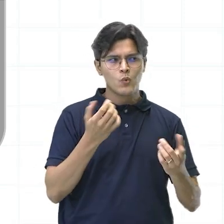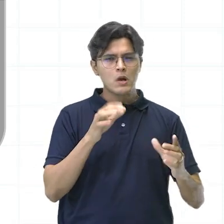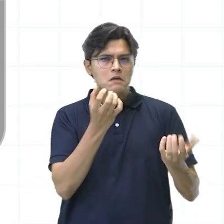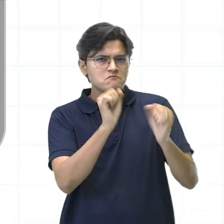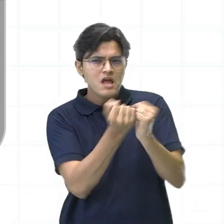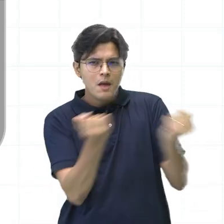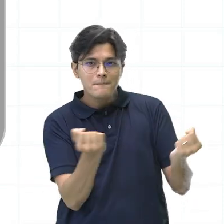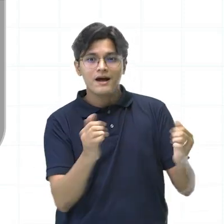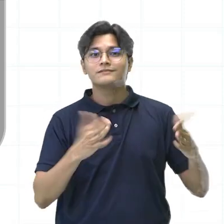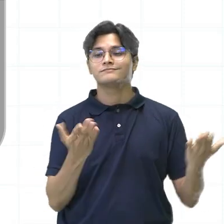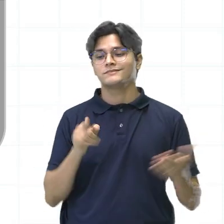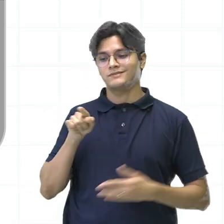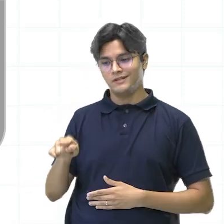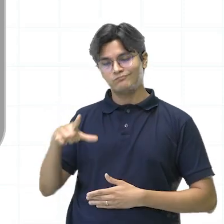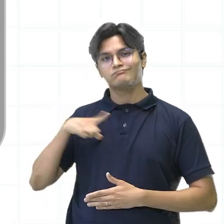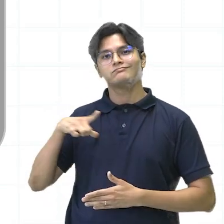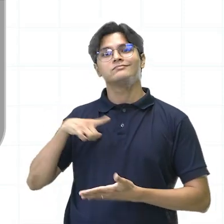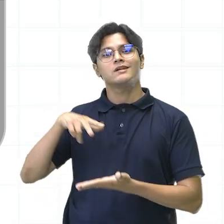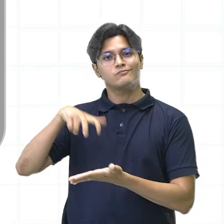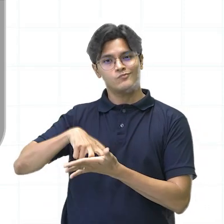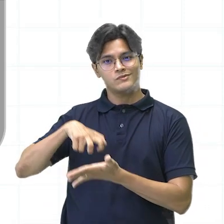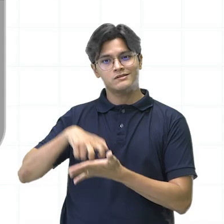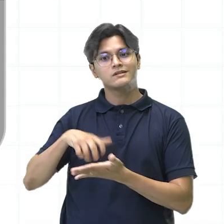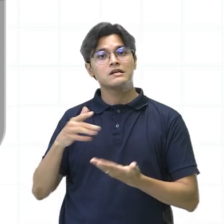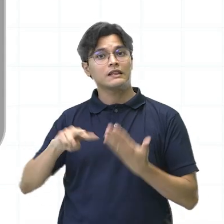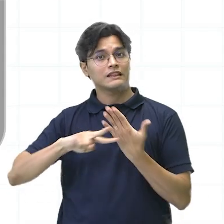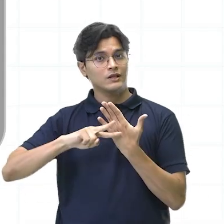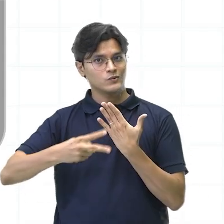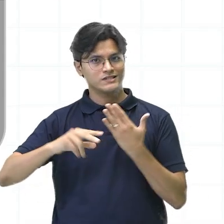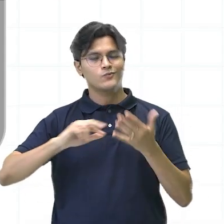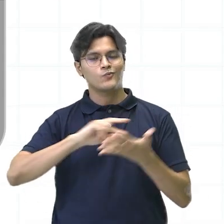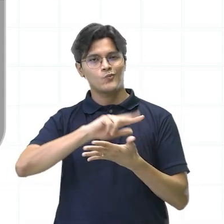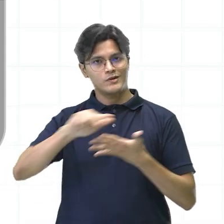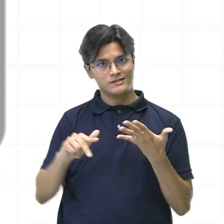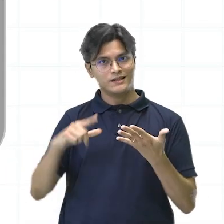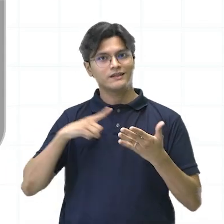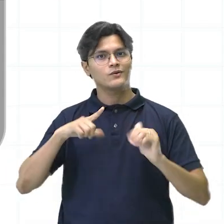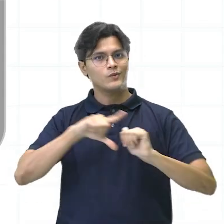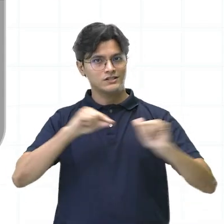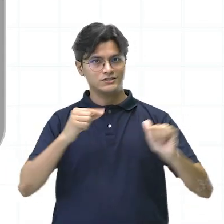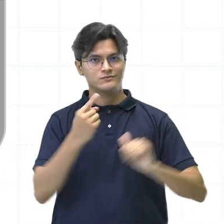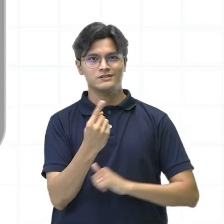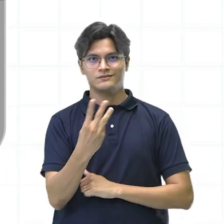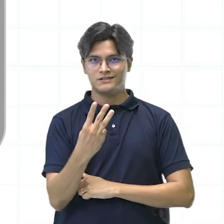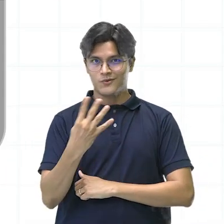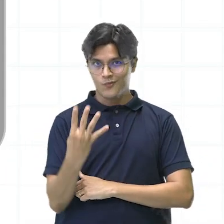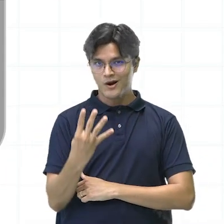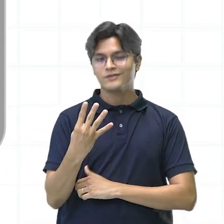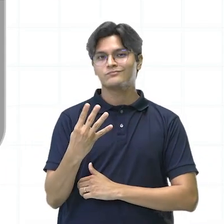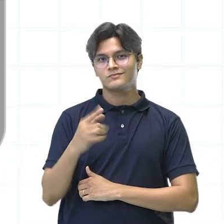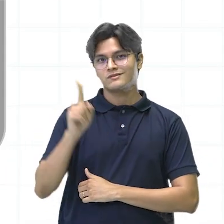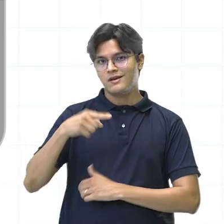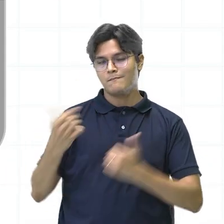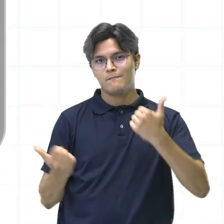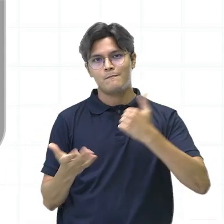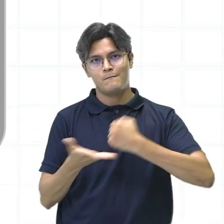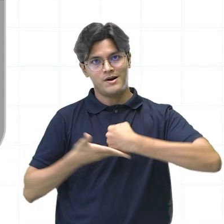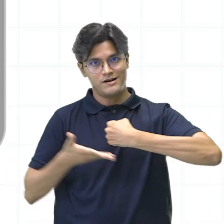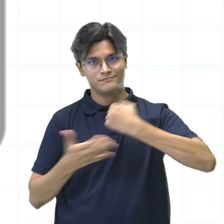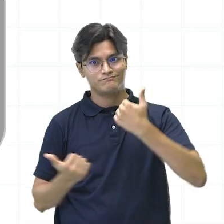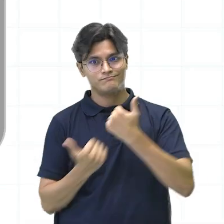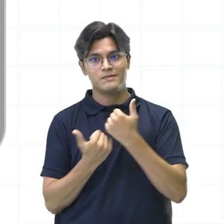consequências. Temos aí o artigo 134 que ampara com relação a isso. Então, os monumentos